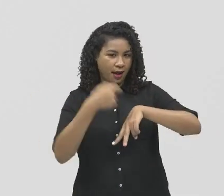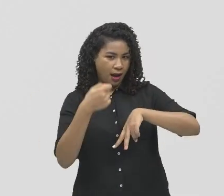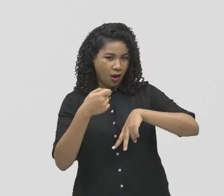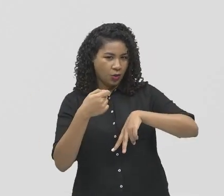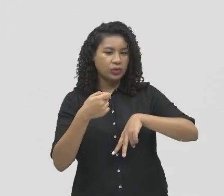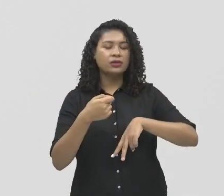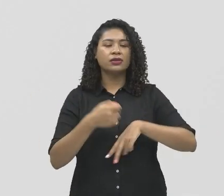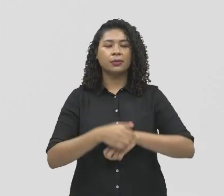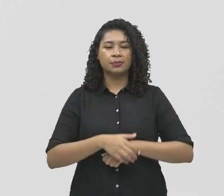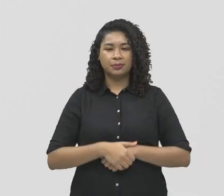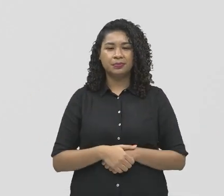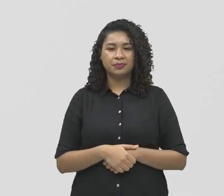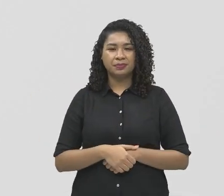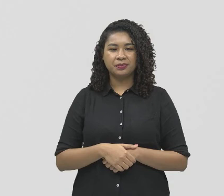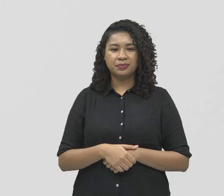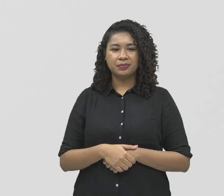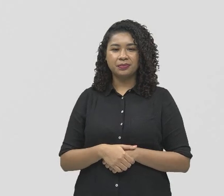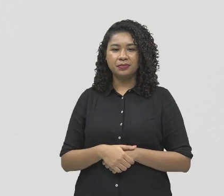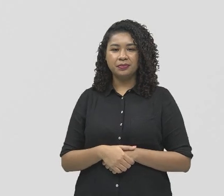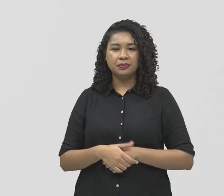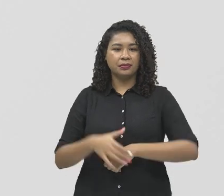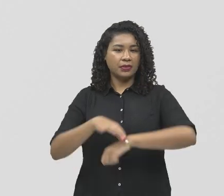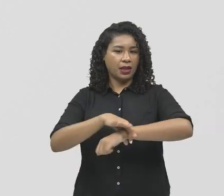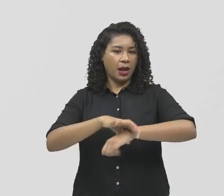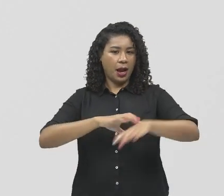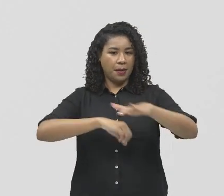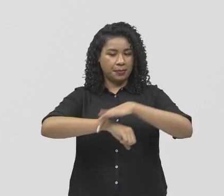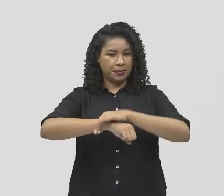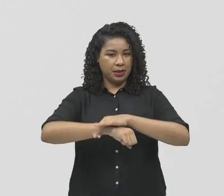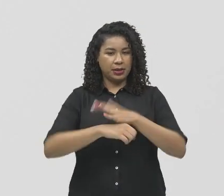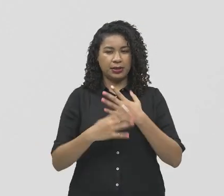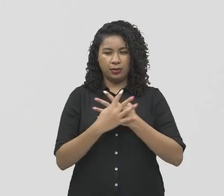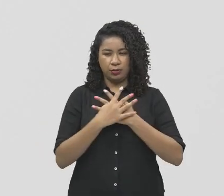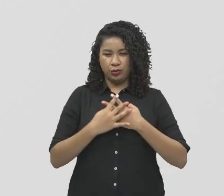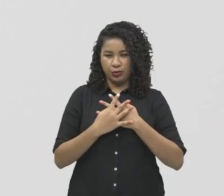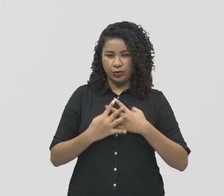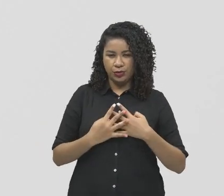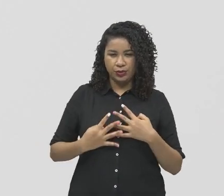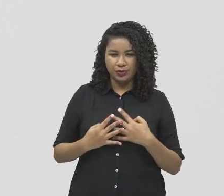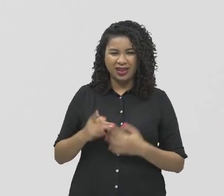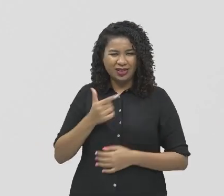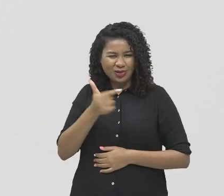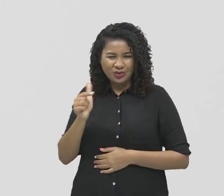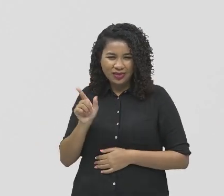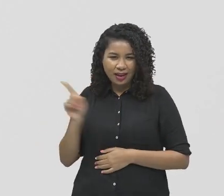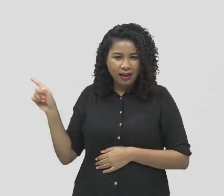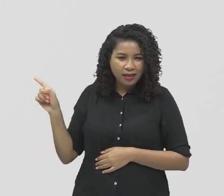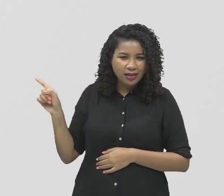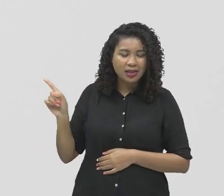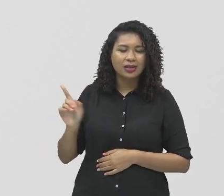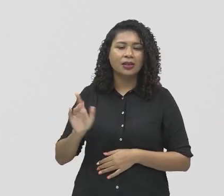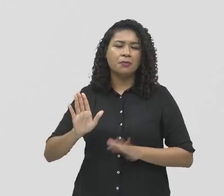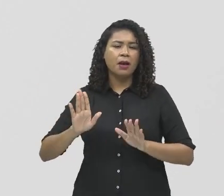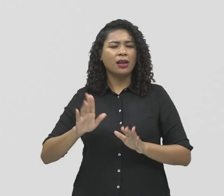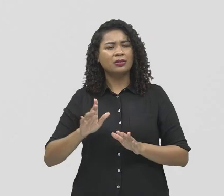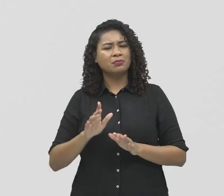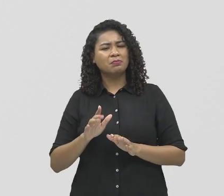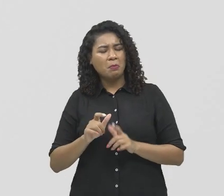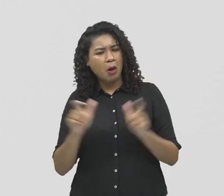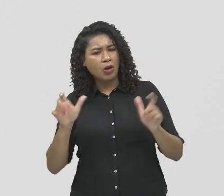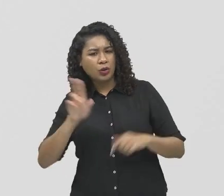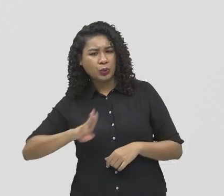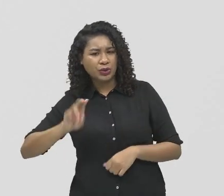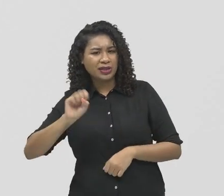né? Aí eles não estão com blusa xadrez, mas geralmente eles utilizam, como vocês podem, é tipo